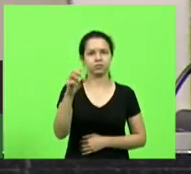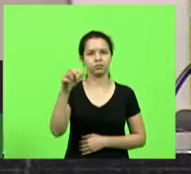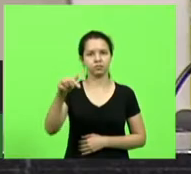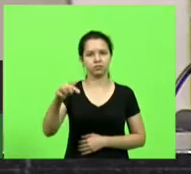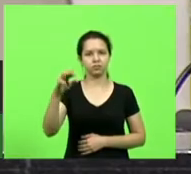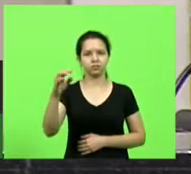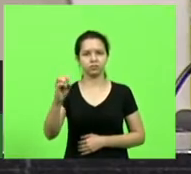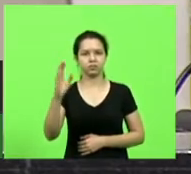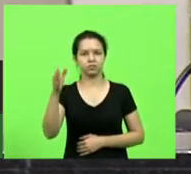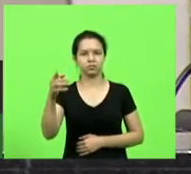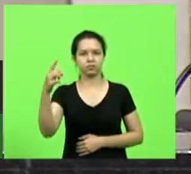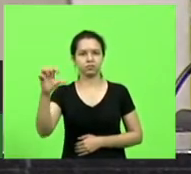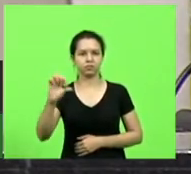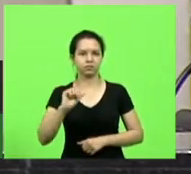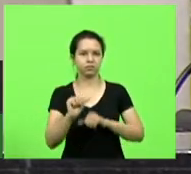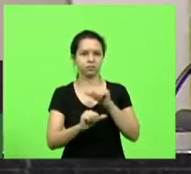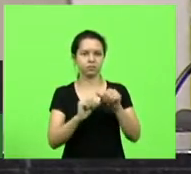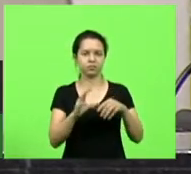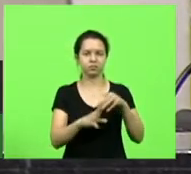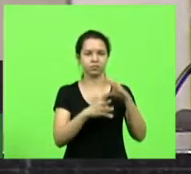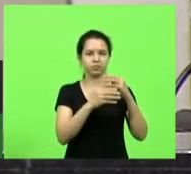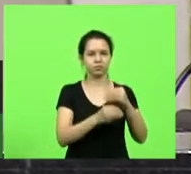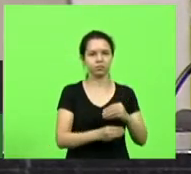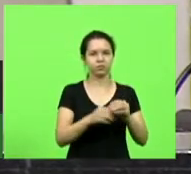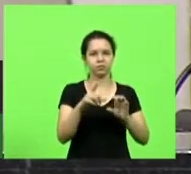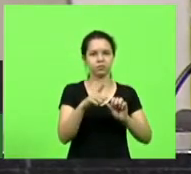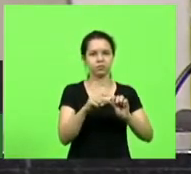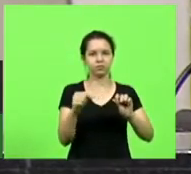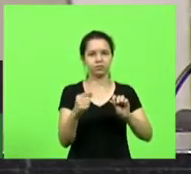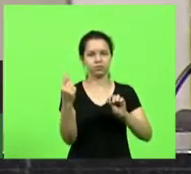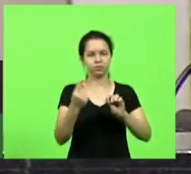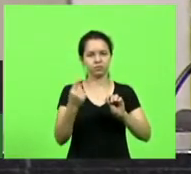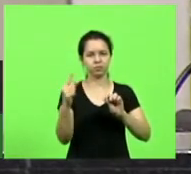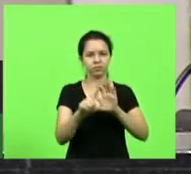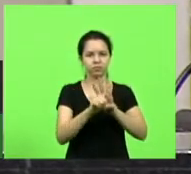17.750/2019, que altera a ementa e o artigo 1º da lei